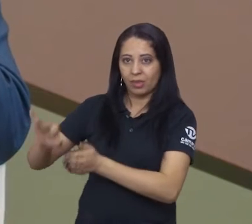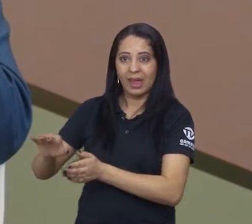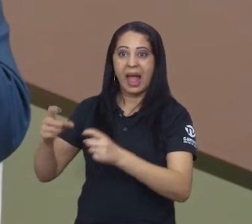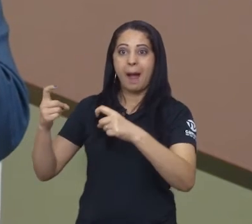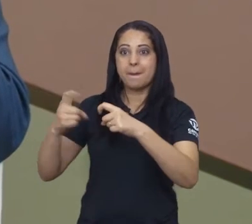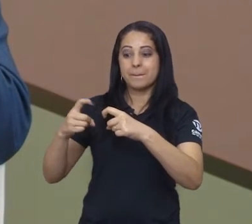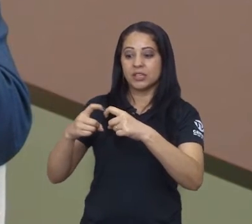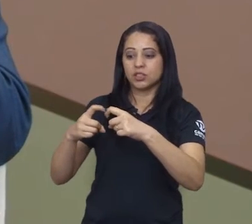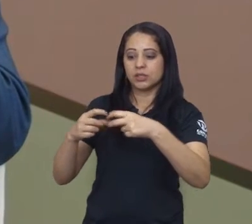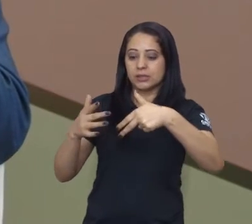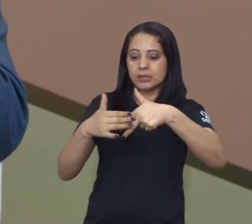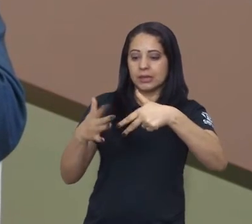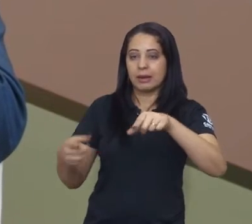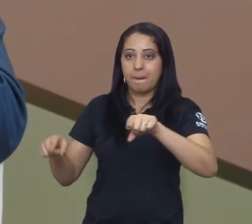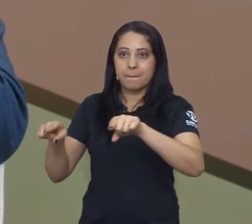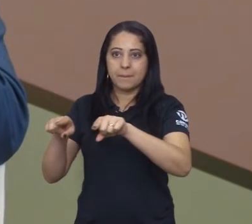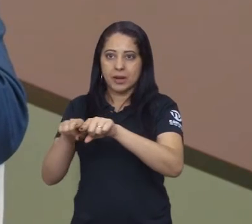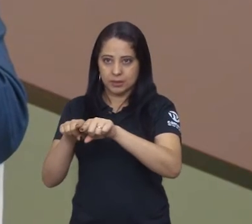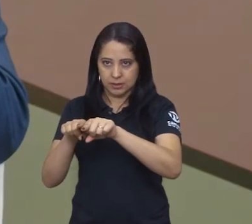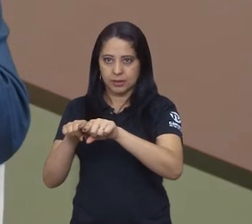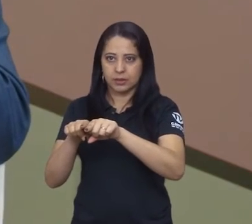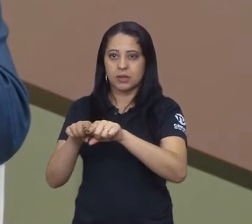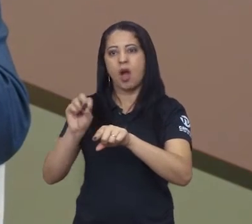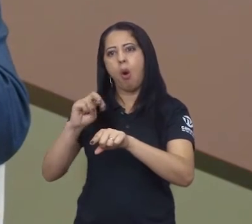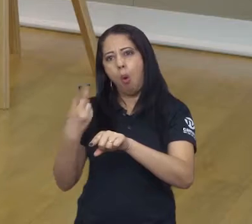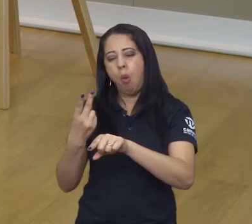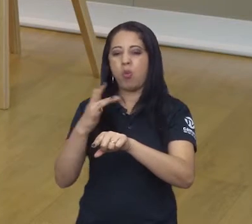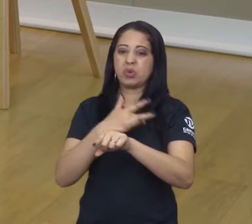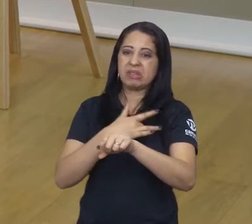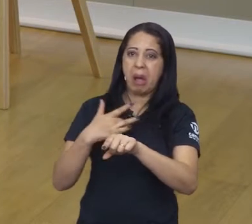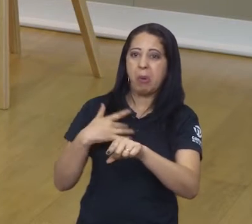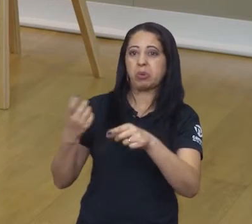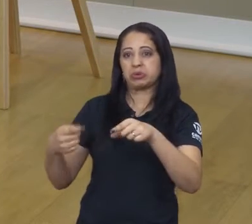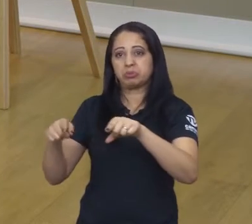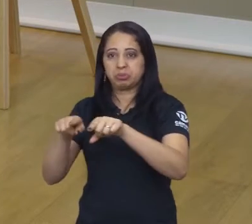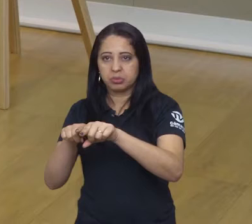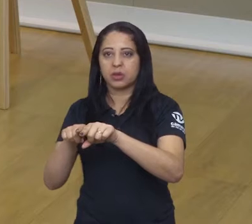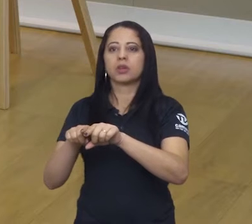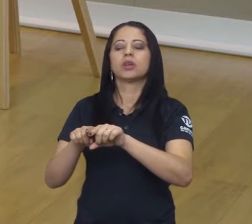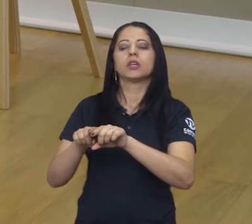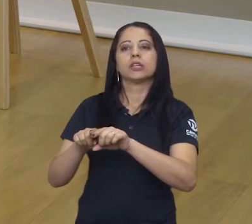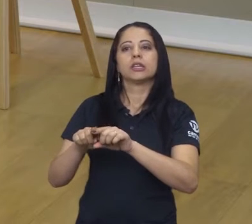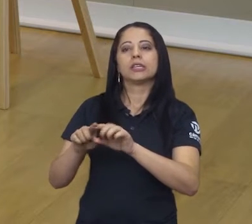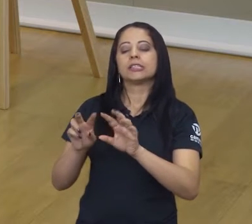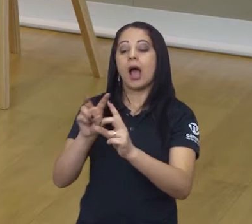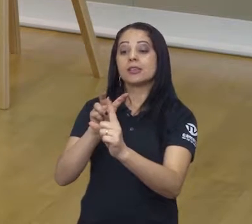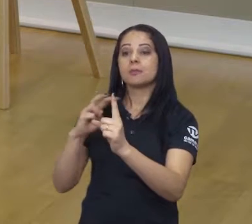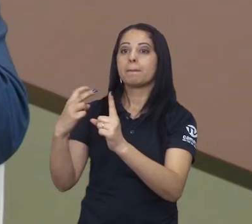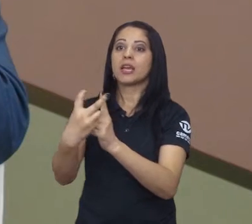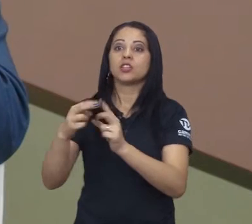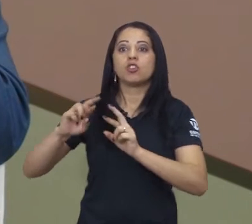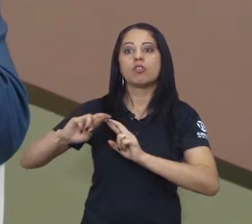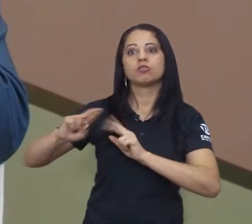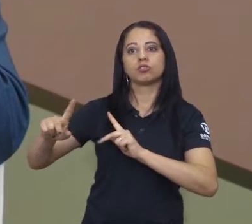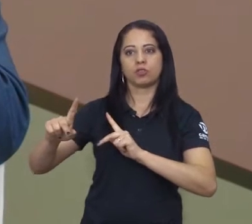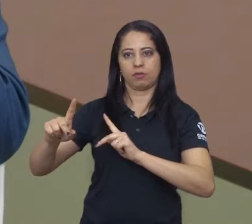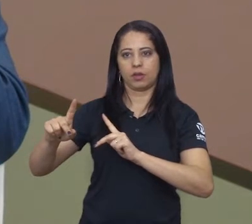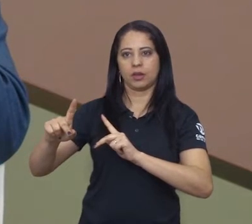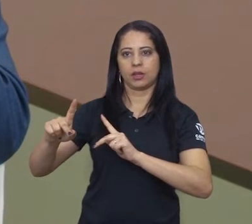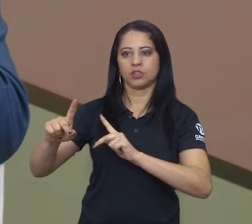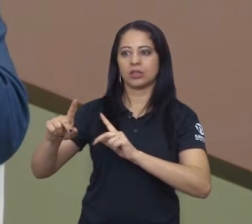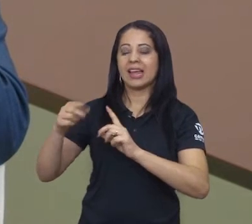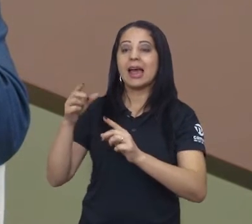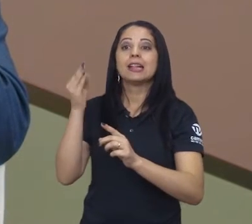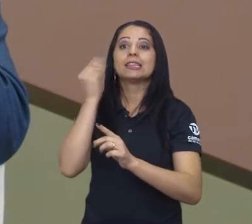tem um outro olhar ou a saúde integrativa o olhar a abordagem integrativa ela tem um olhar de você buscar a